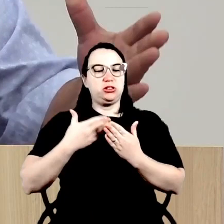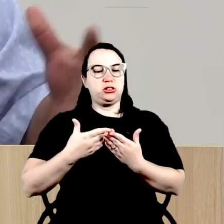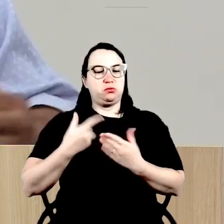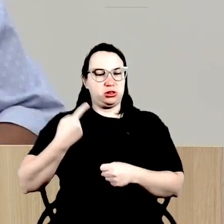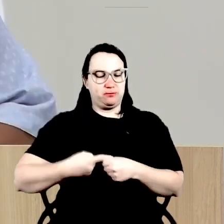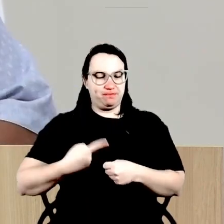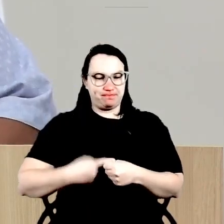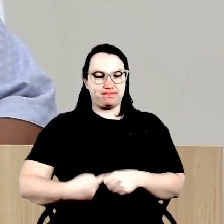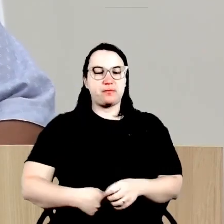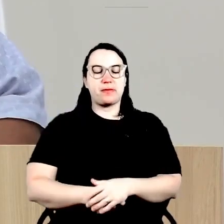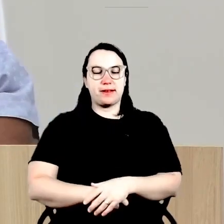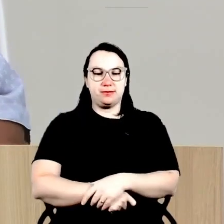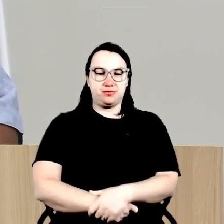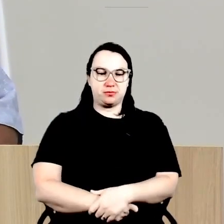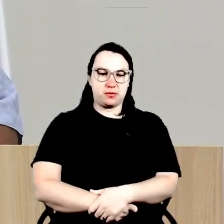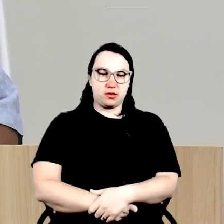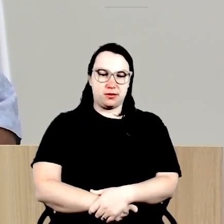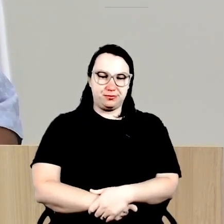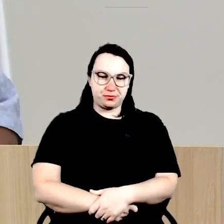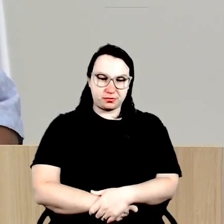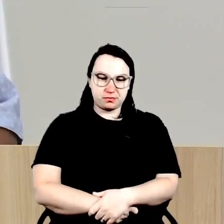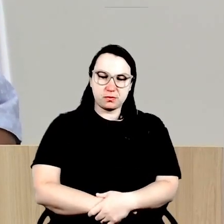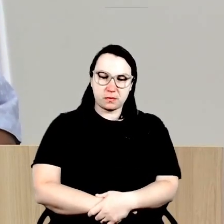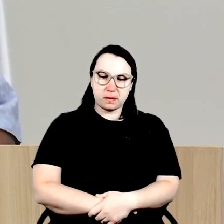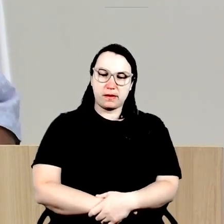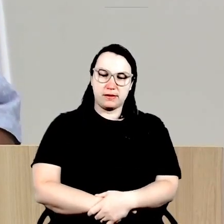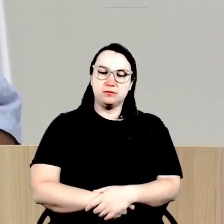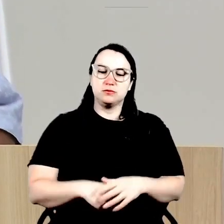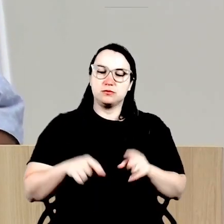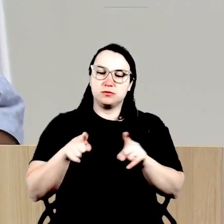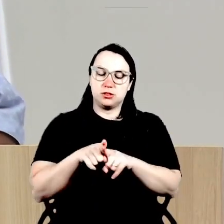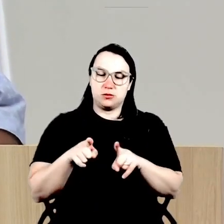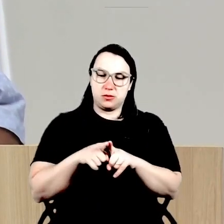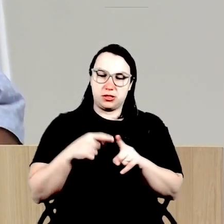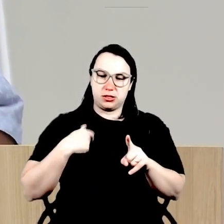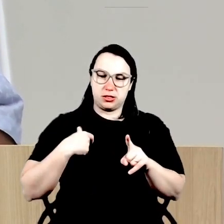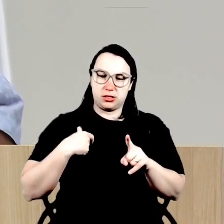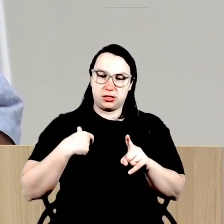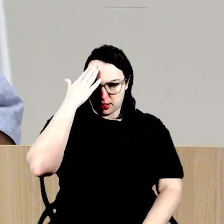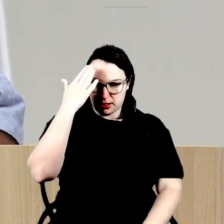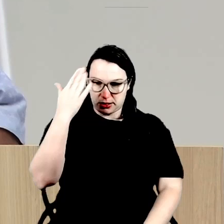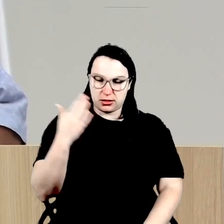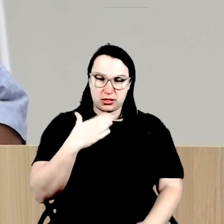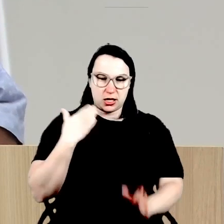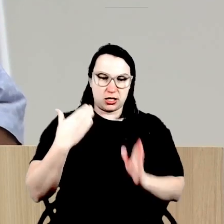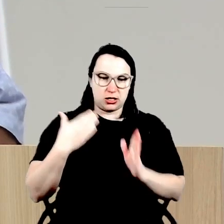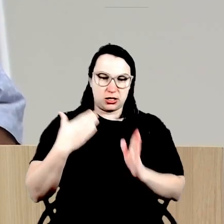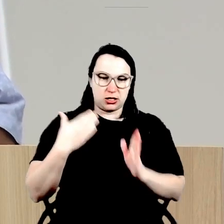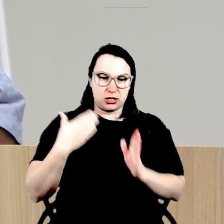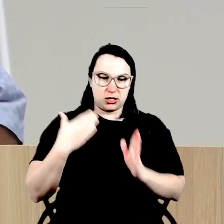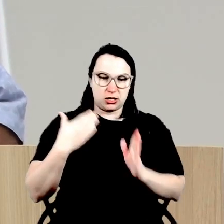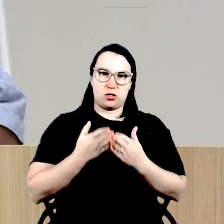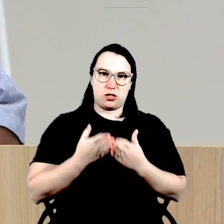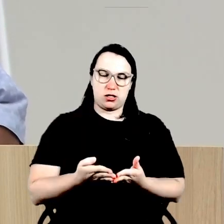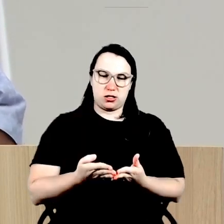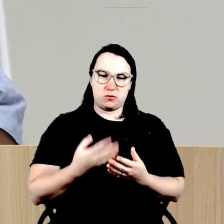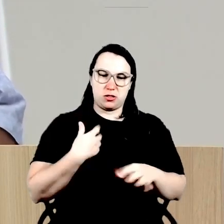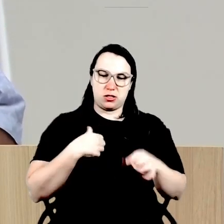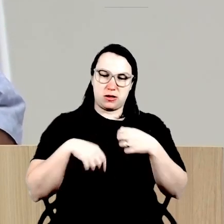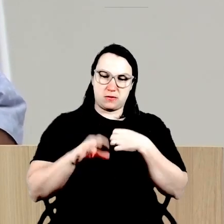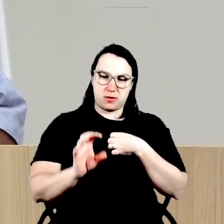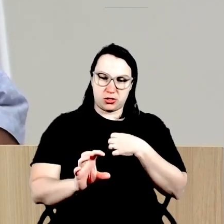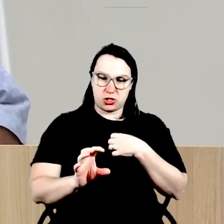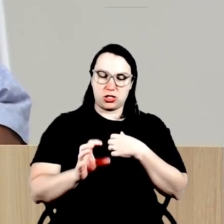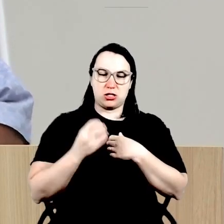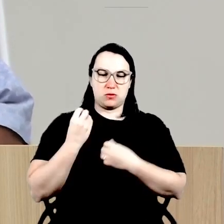ten tenho também aqui que não posso deixar de falar de agradecer a todos os guairenses pela empatia pelas doações